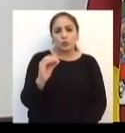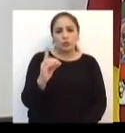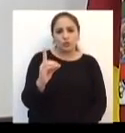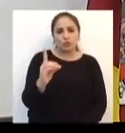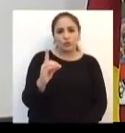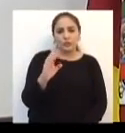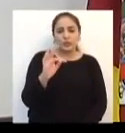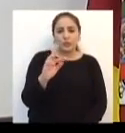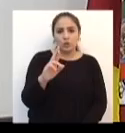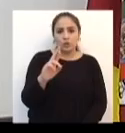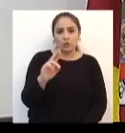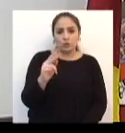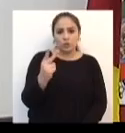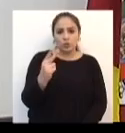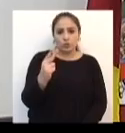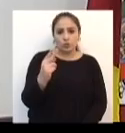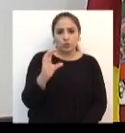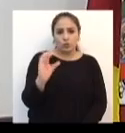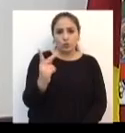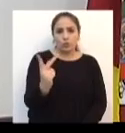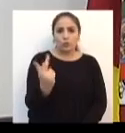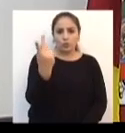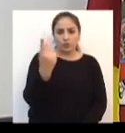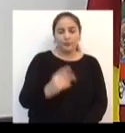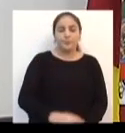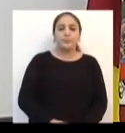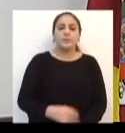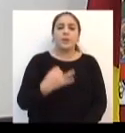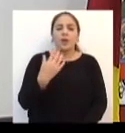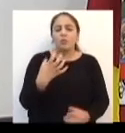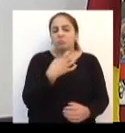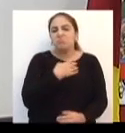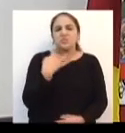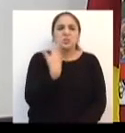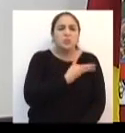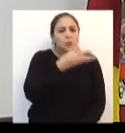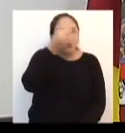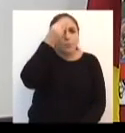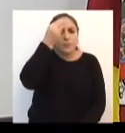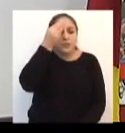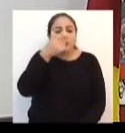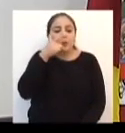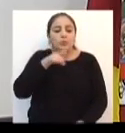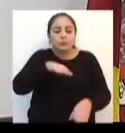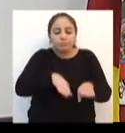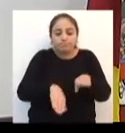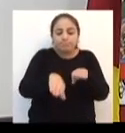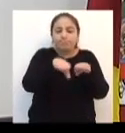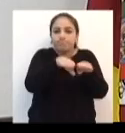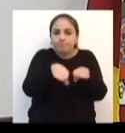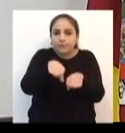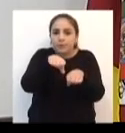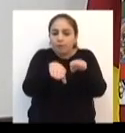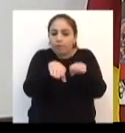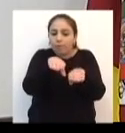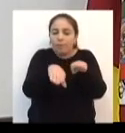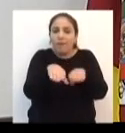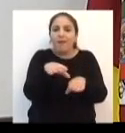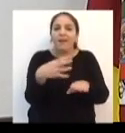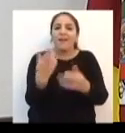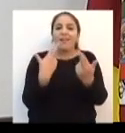comércio eventual de alimentação. Tá? É uma forma que nós entendemos também de equilibrar essa relação e